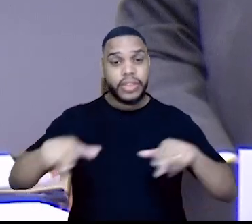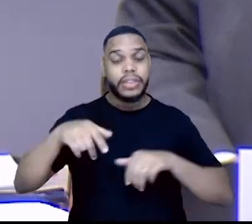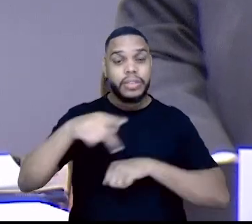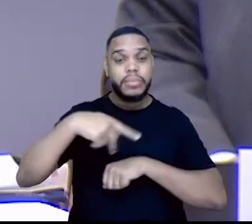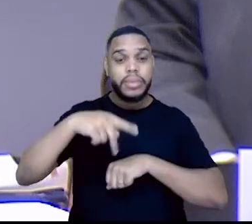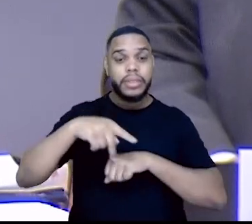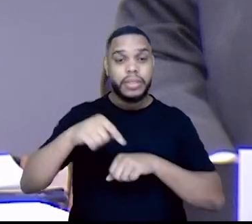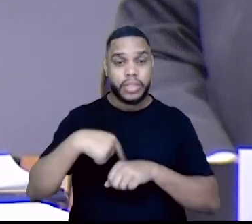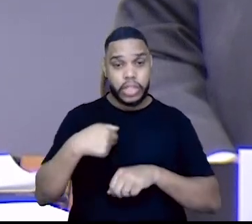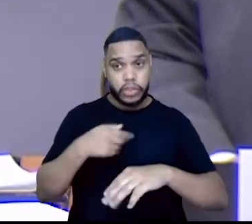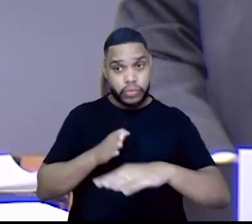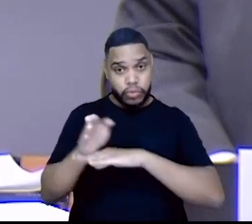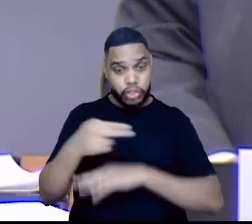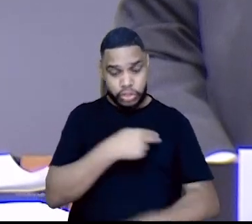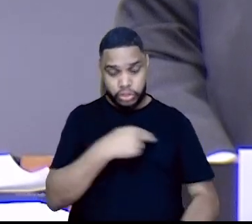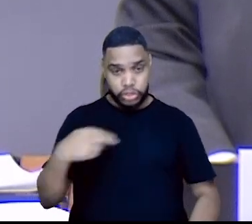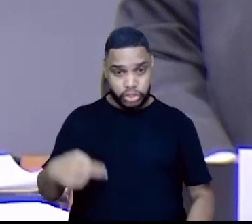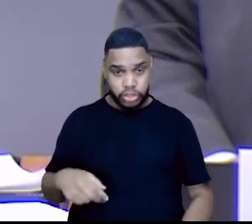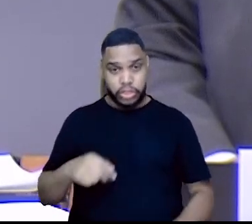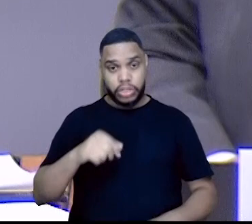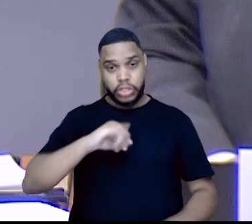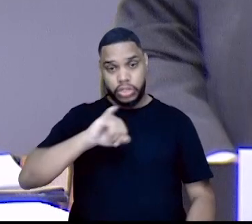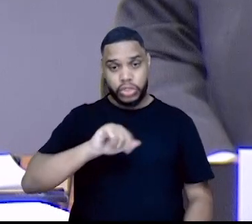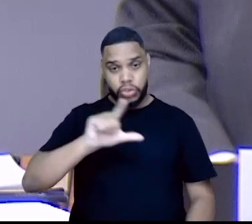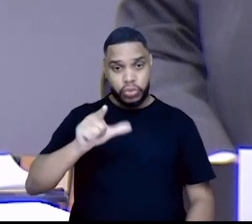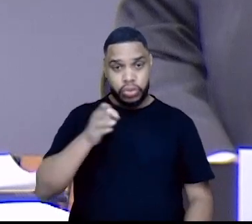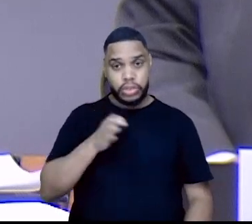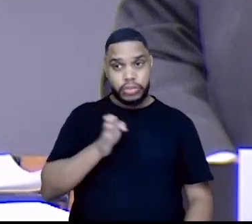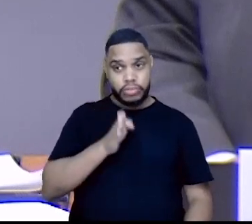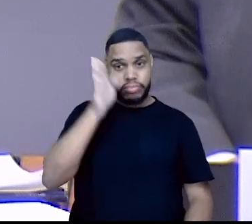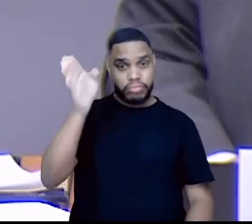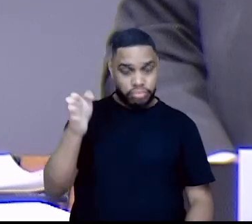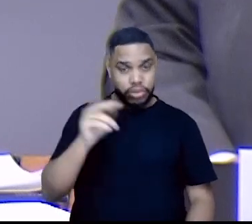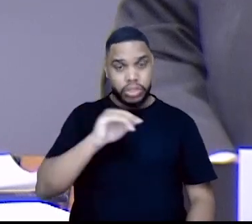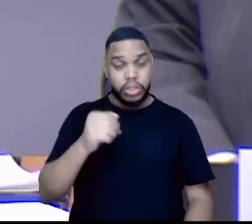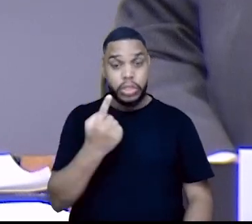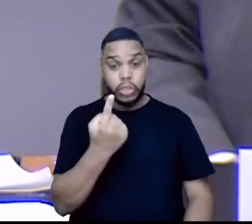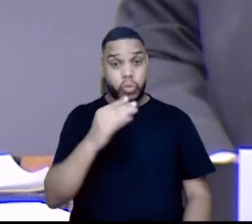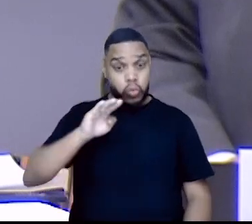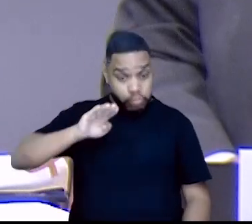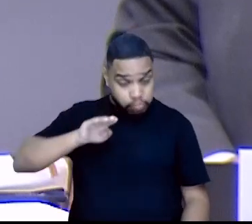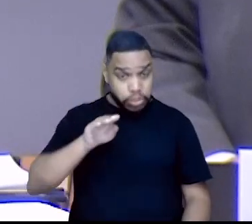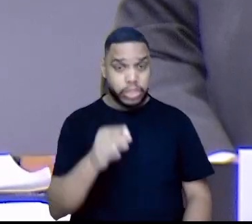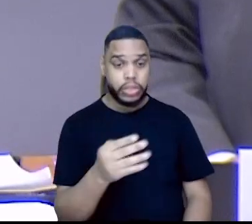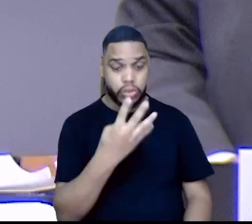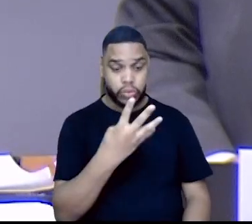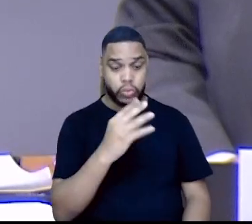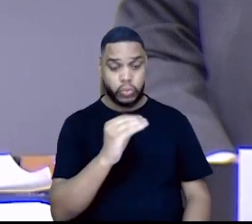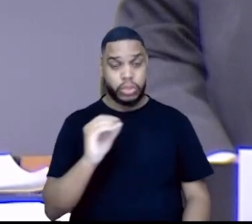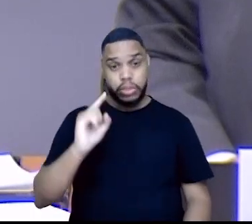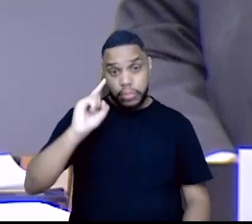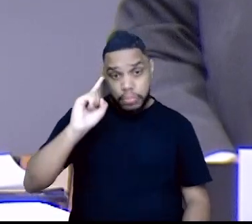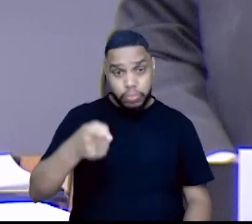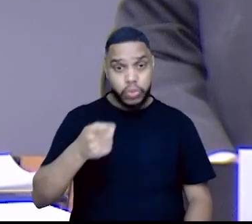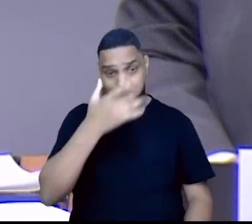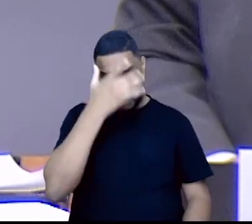na China em julho agora. A China tem 1 bilhão e 400 mil